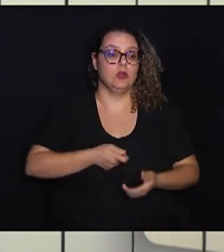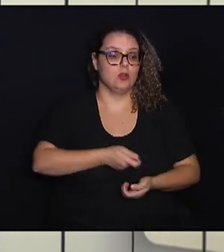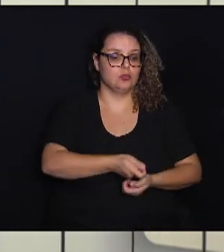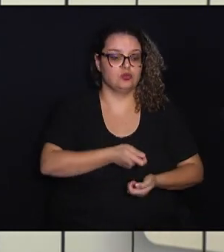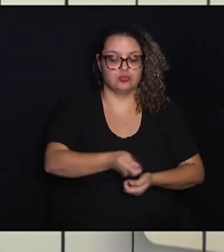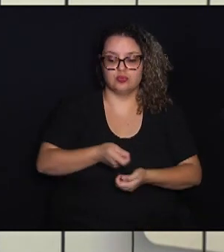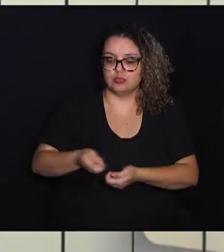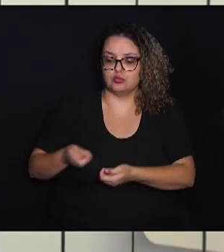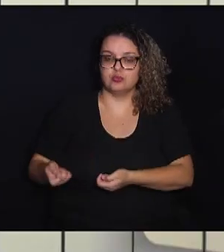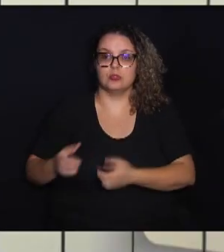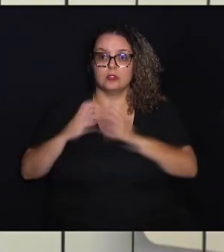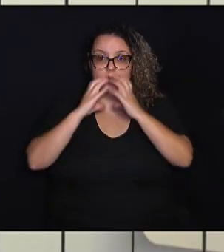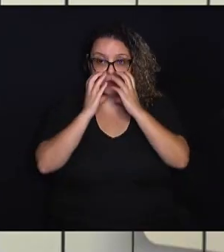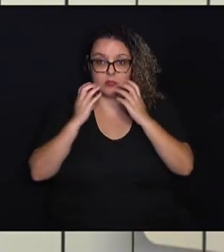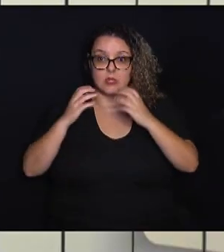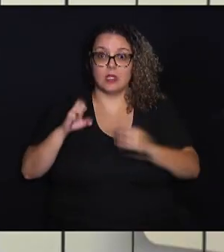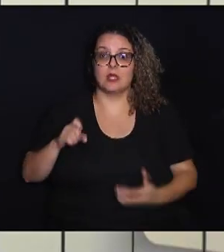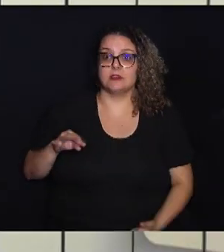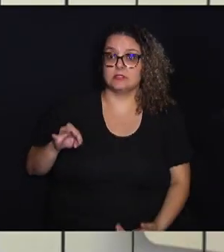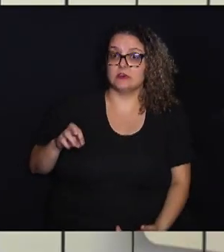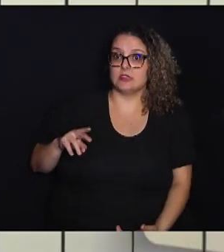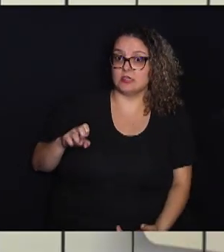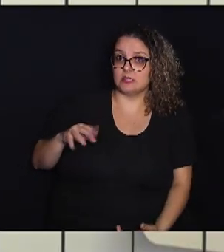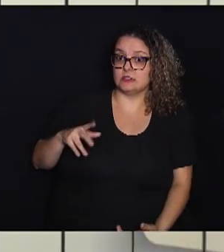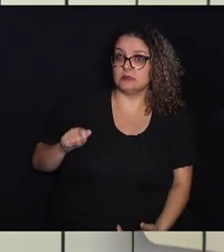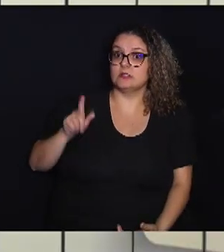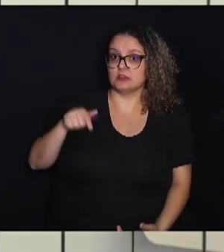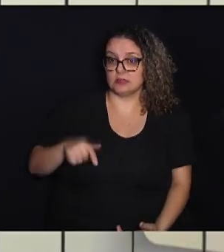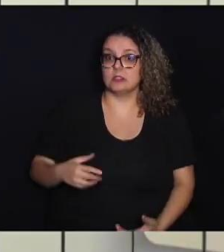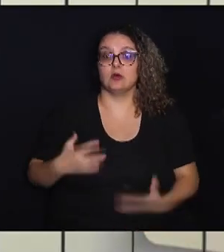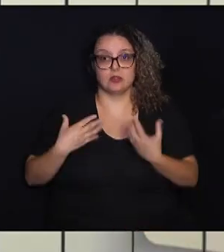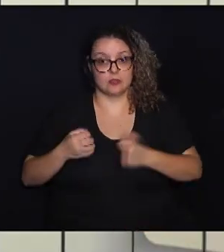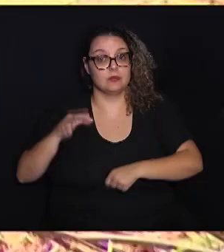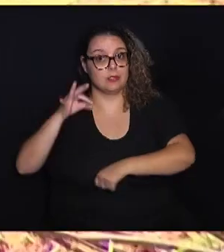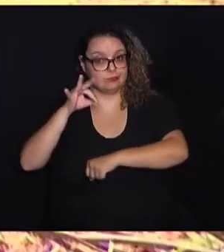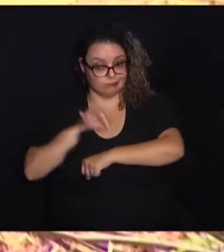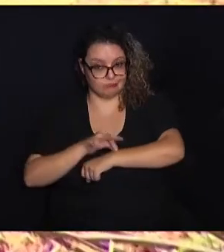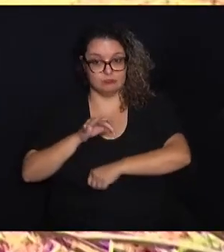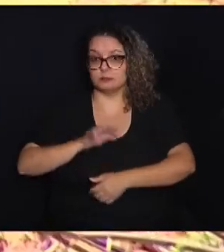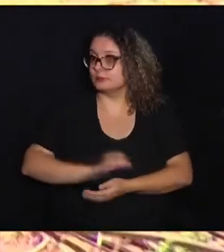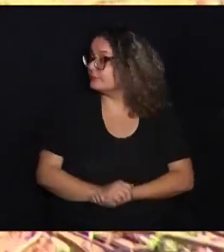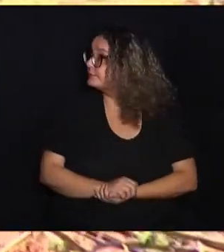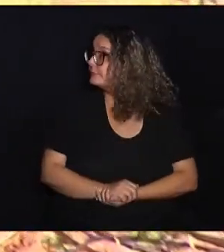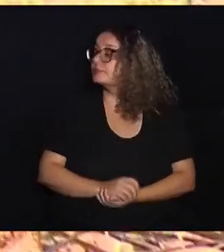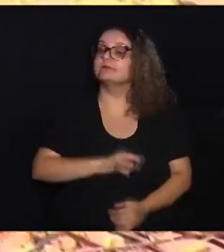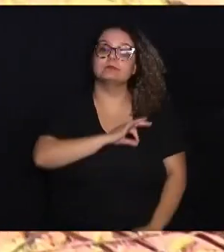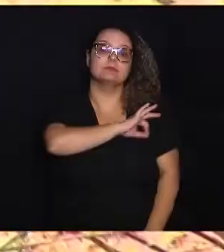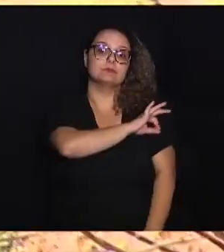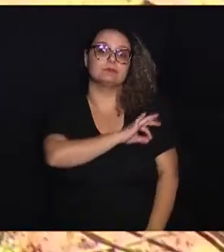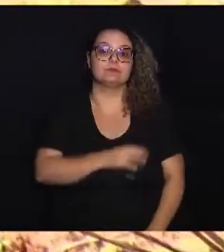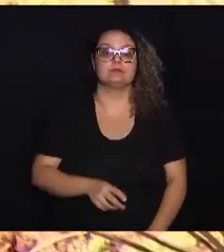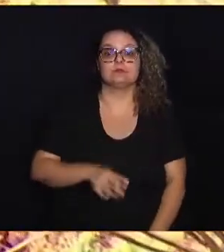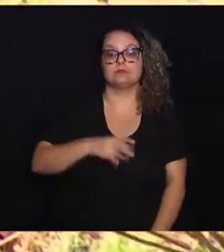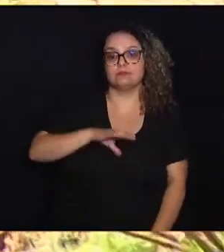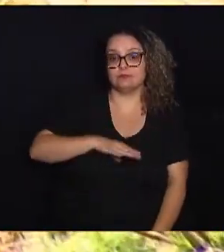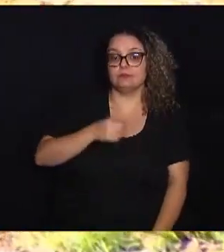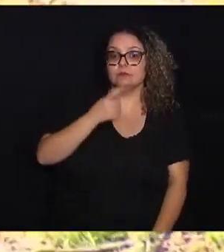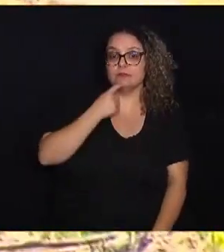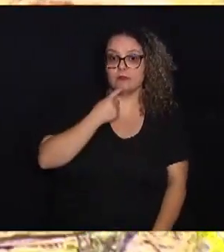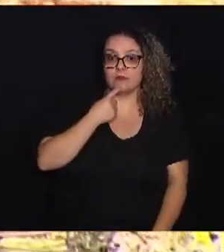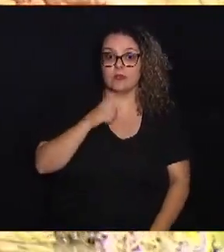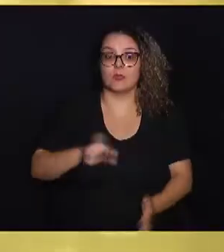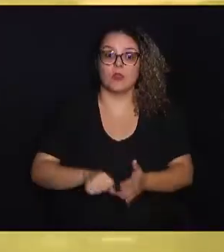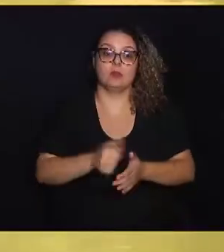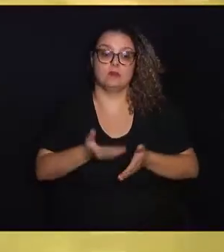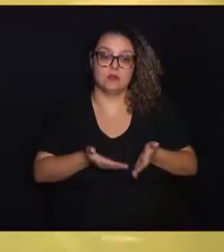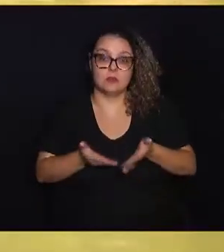das capivaras, que são animais hospedeiros do carrapato estrela. A Prefeitura de Campinas iniciou a primeira etapa do